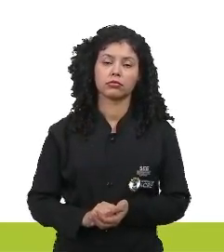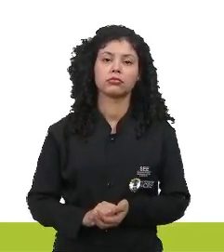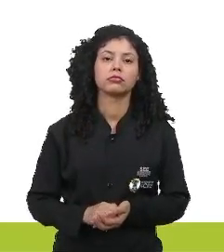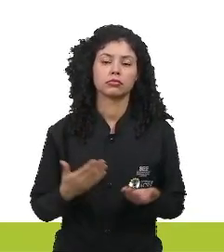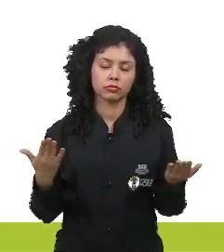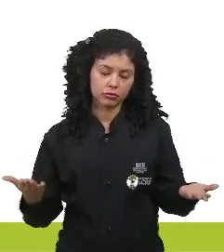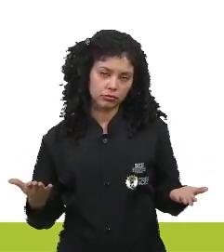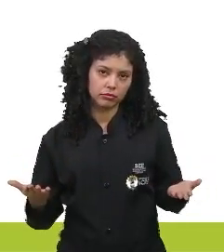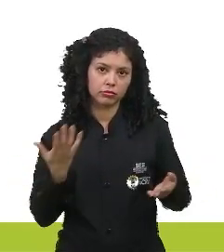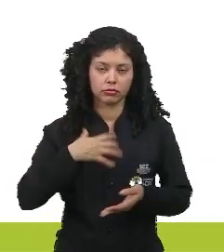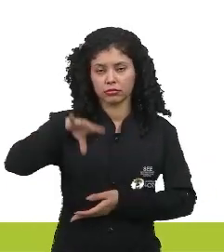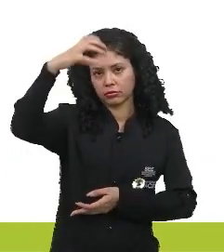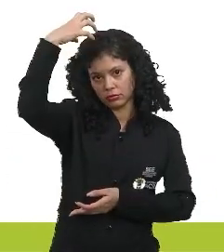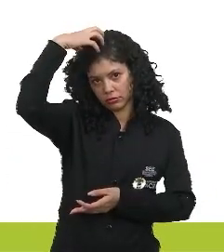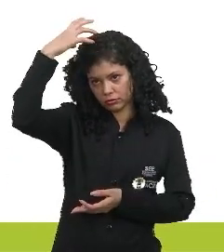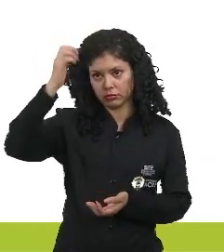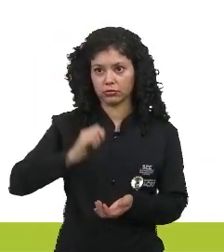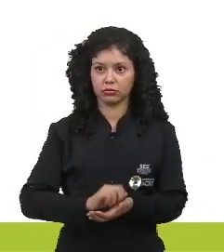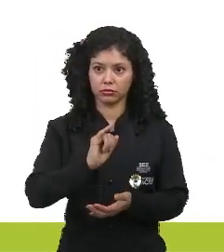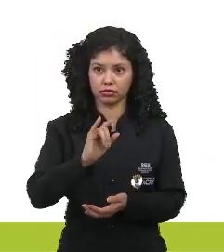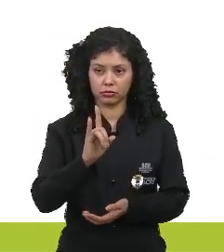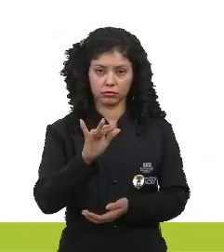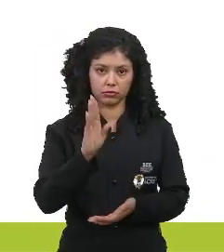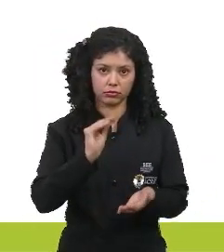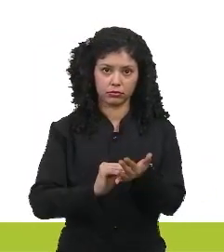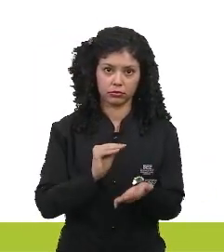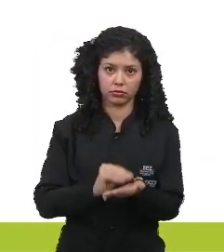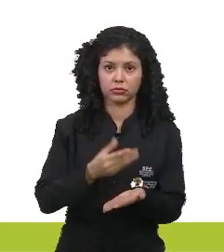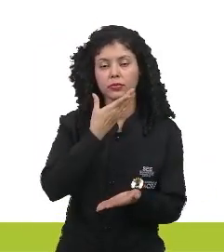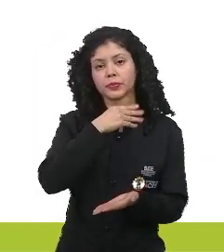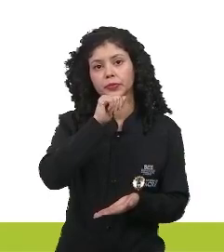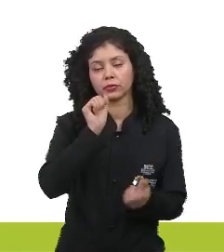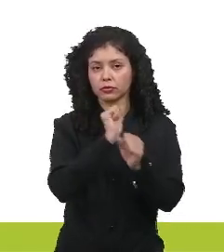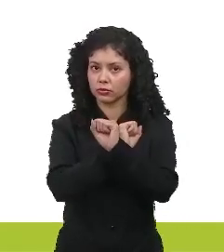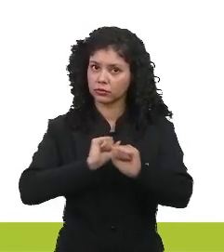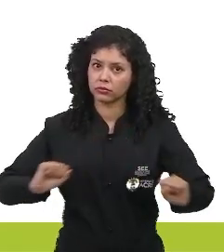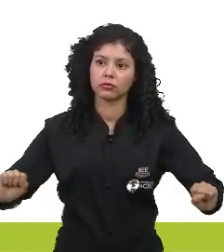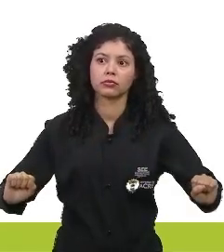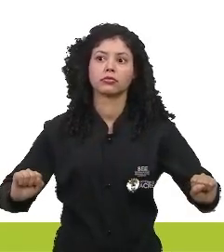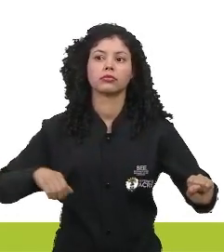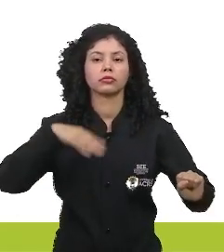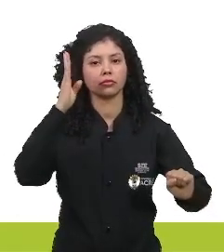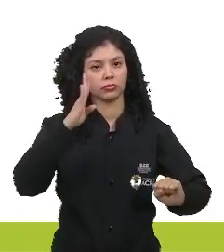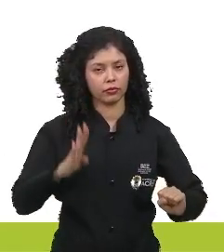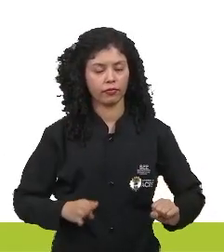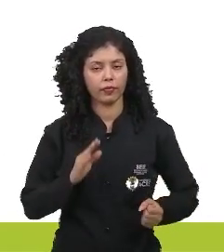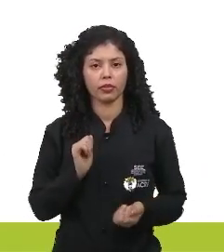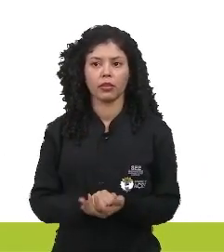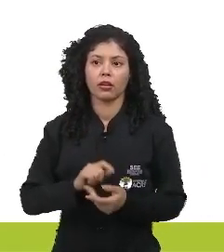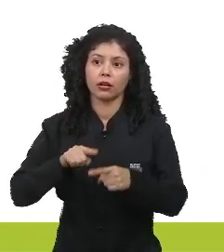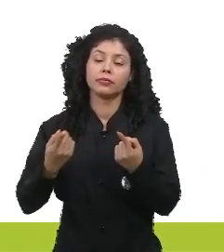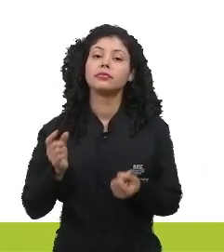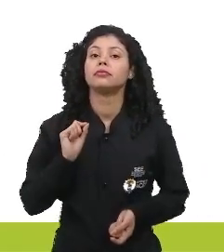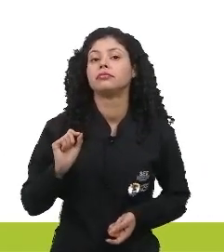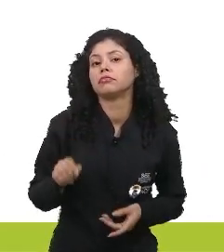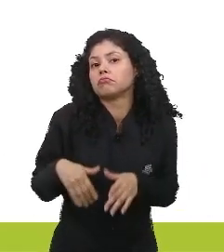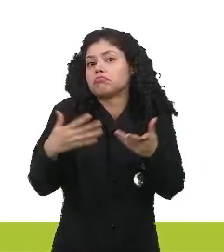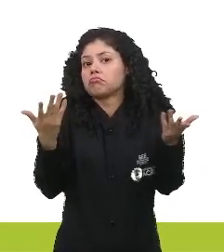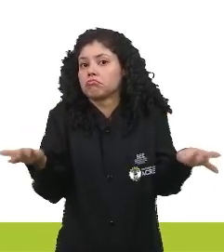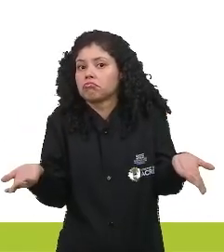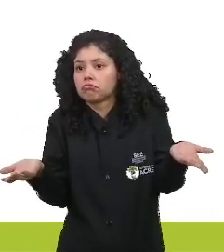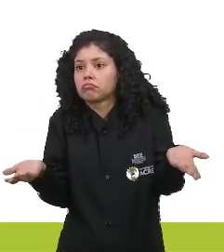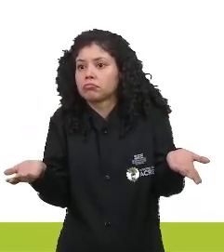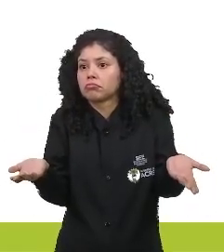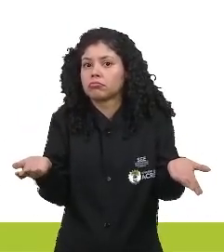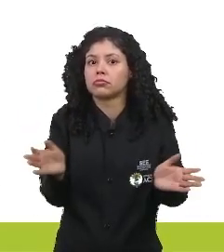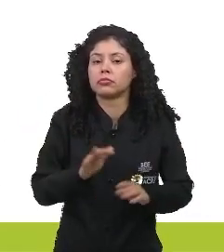na ausência do pai. Então, aboliu-se a escravidão no Brasil, mas aí, que abolição foi